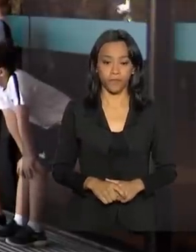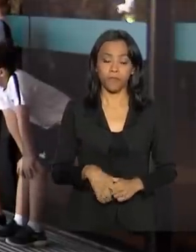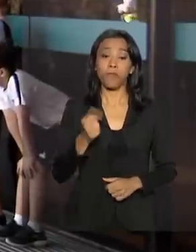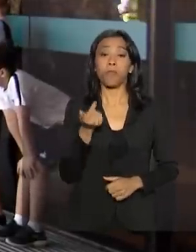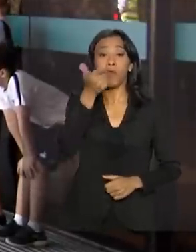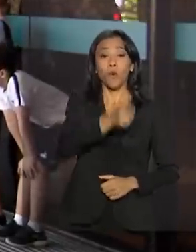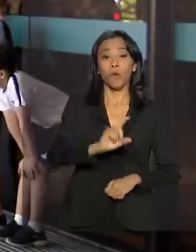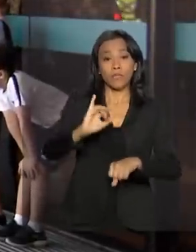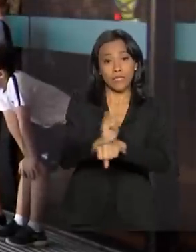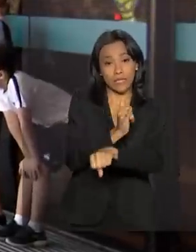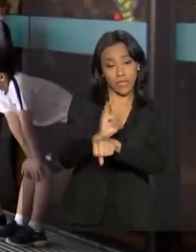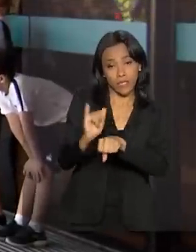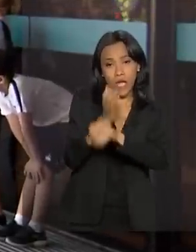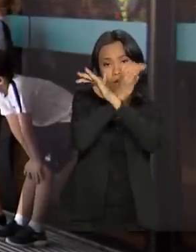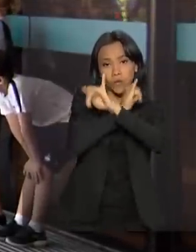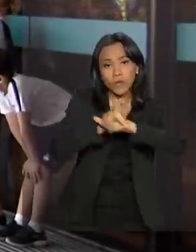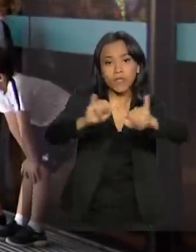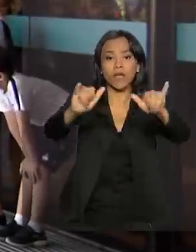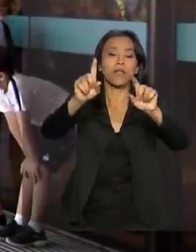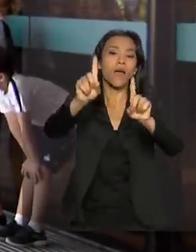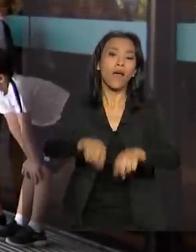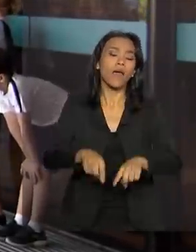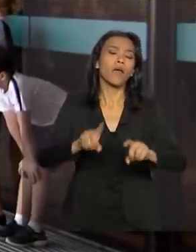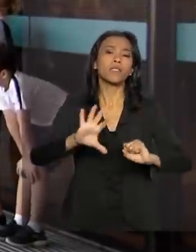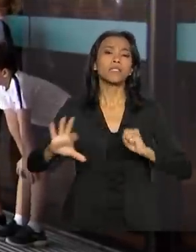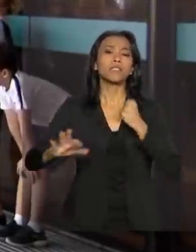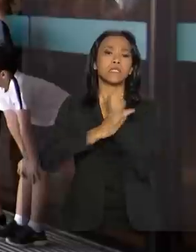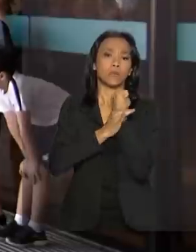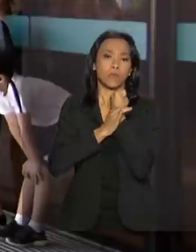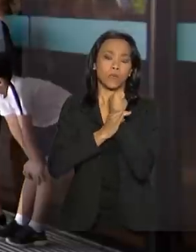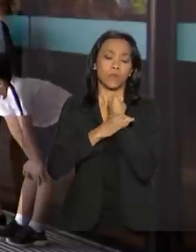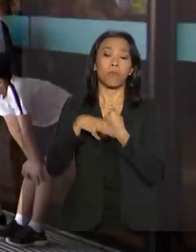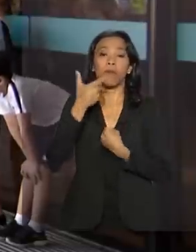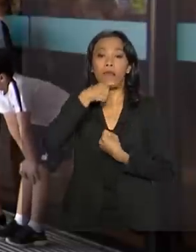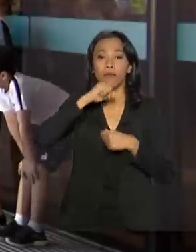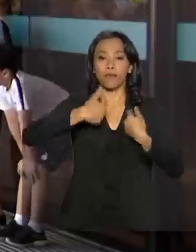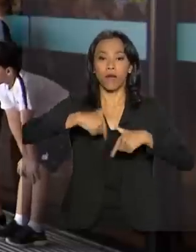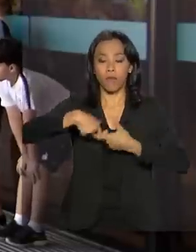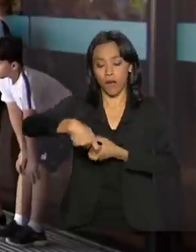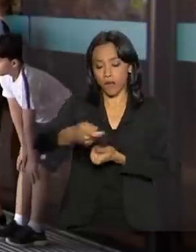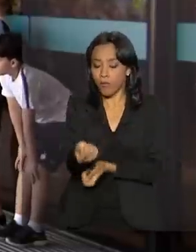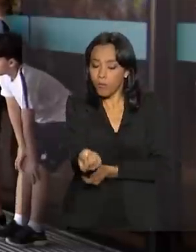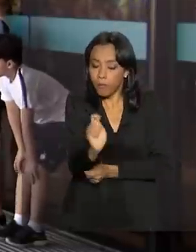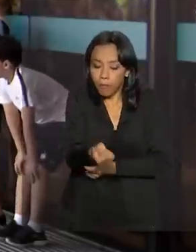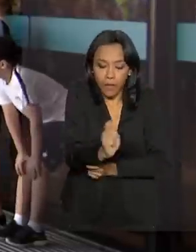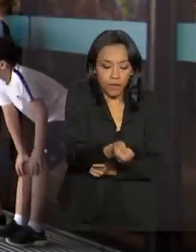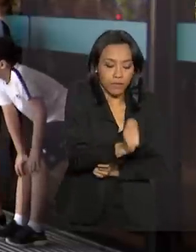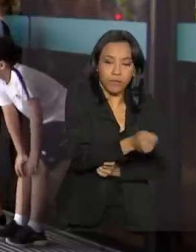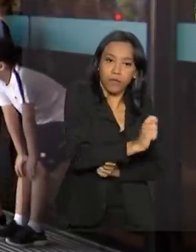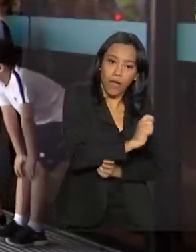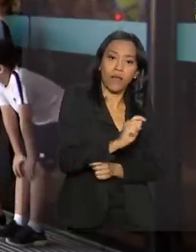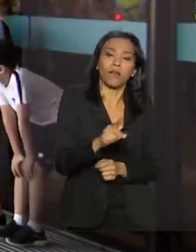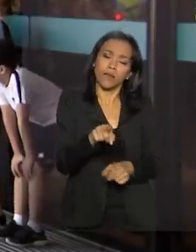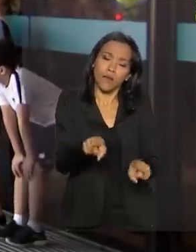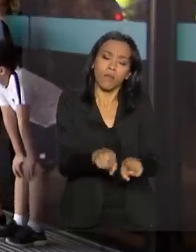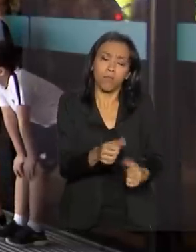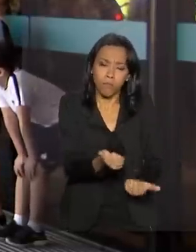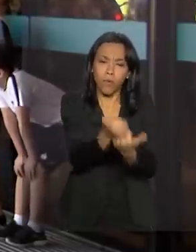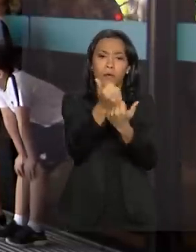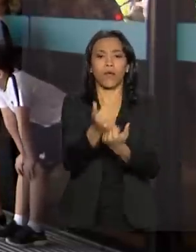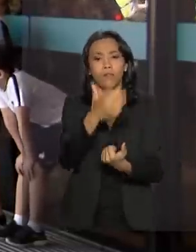Outra medida anunciada foi o auxílio do seguro defeso para pescadores e também uma ajuda para agricultores